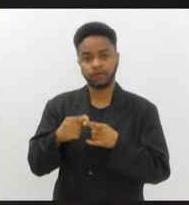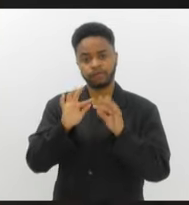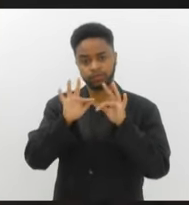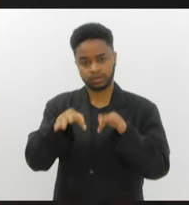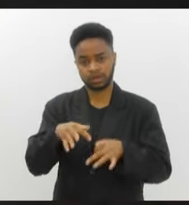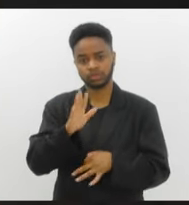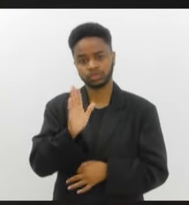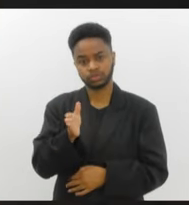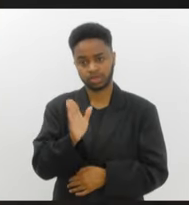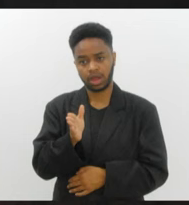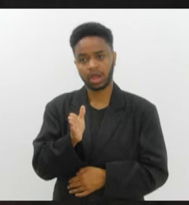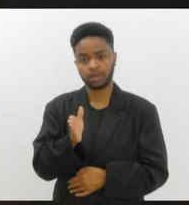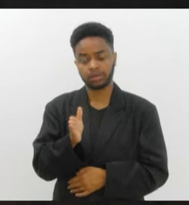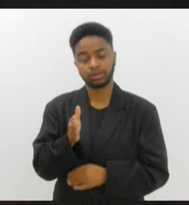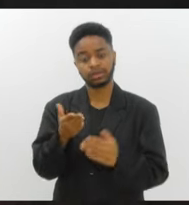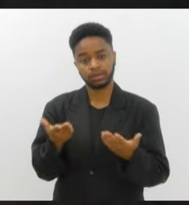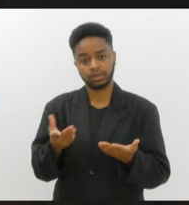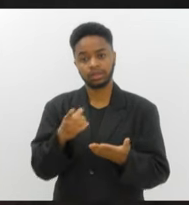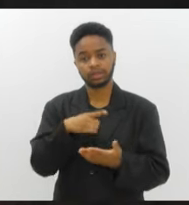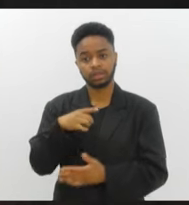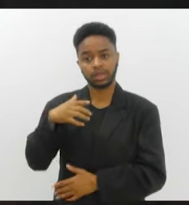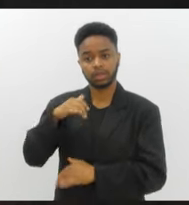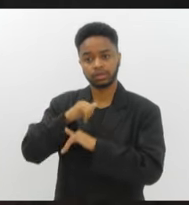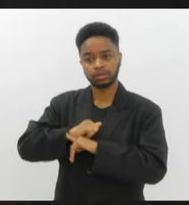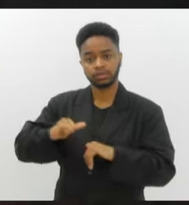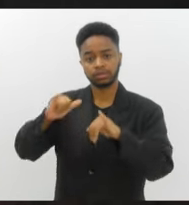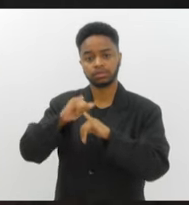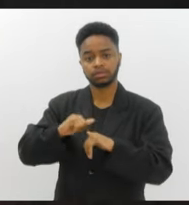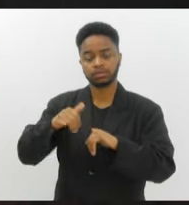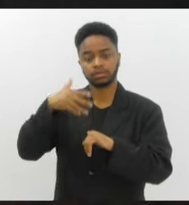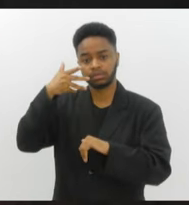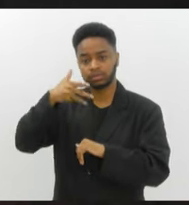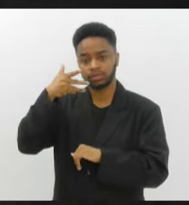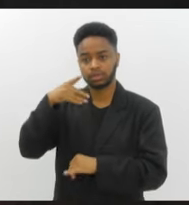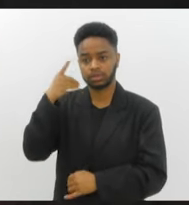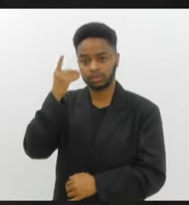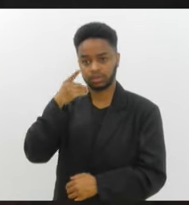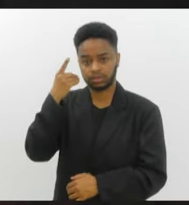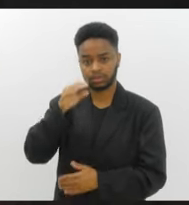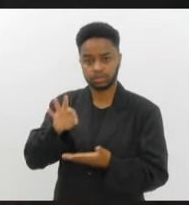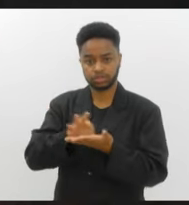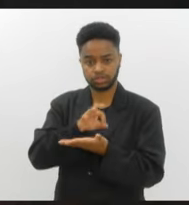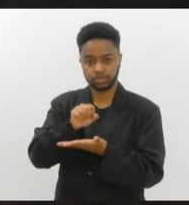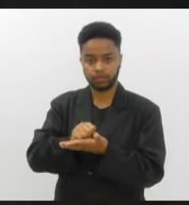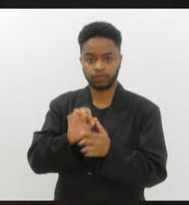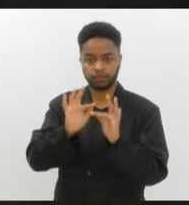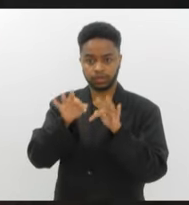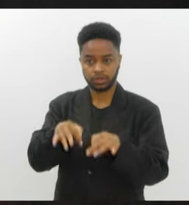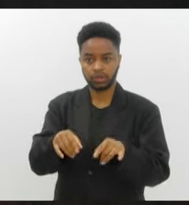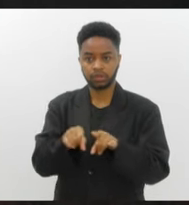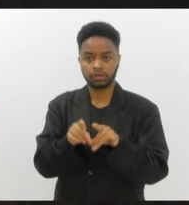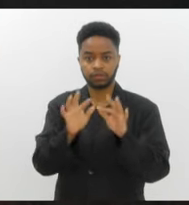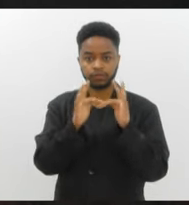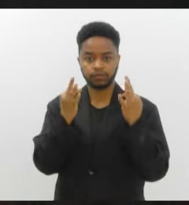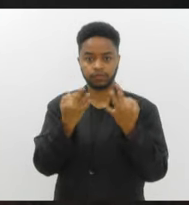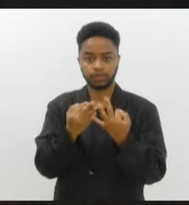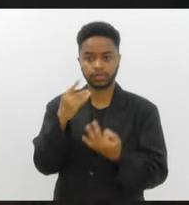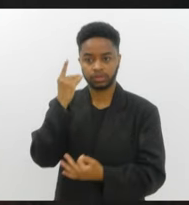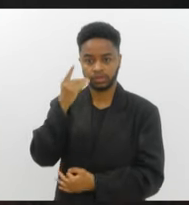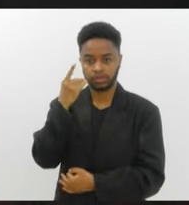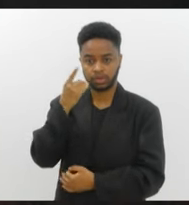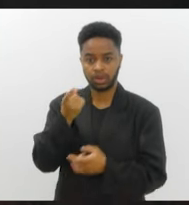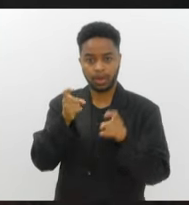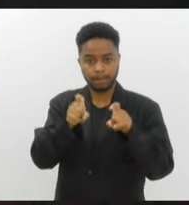encerrou o expediente e tem o pronunciamento dos deputados que se inscreveram no expediente final e a família do deputado que acabou de